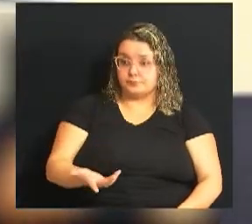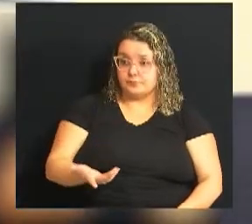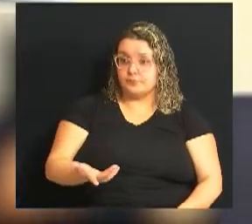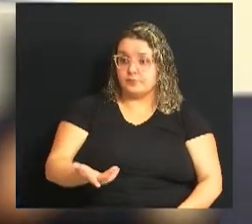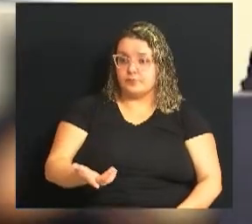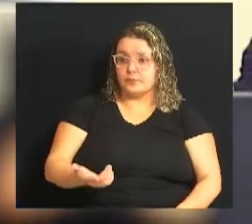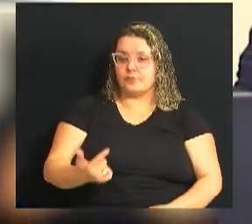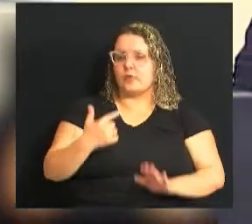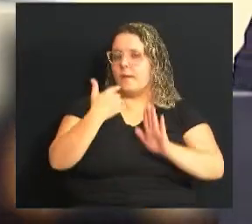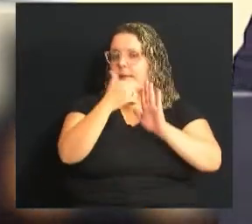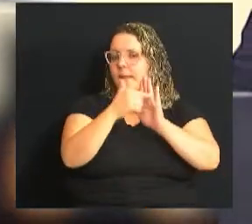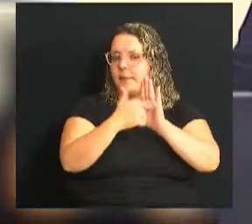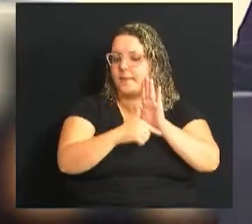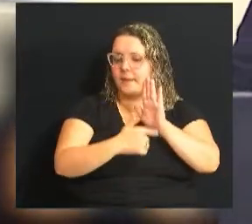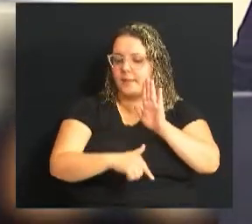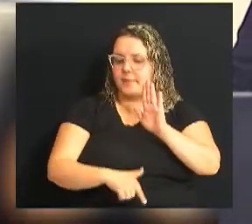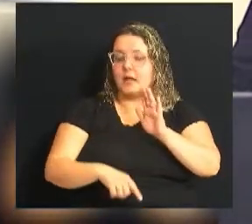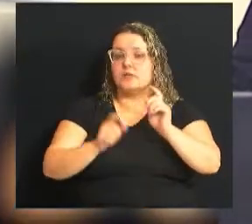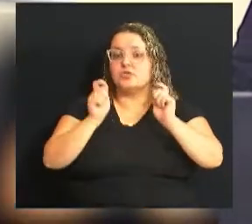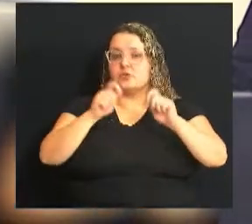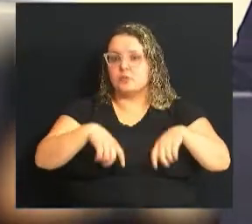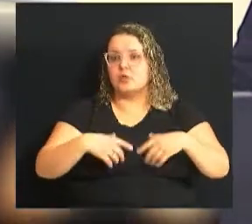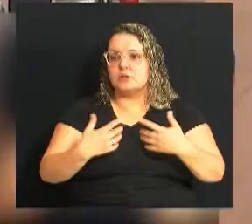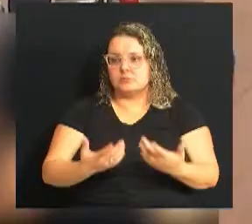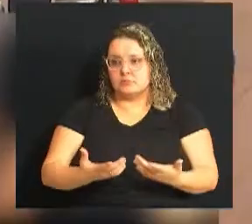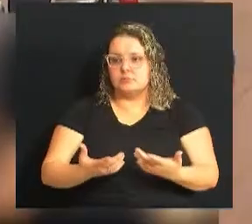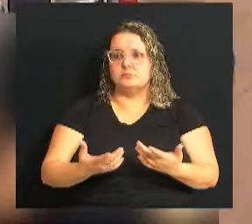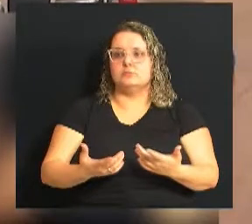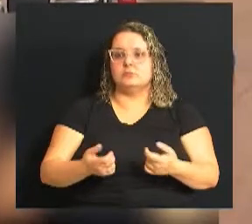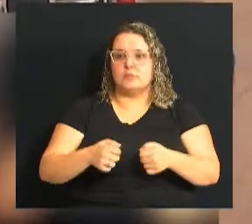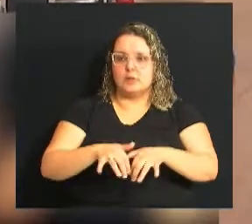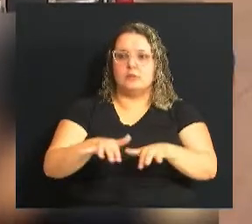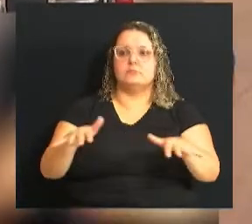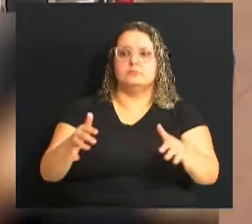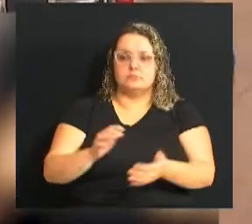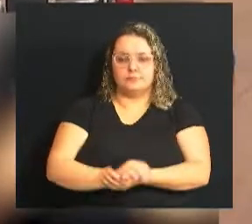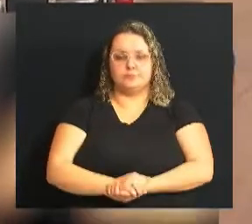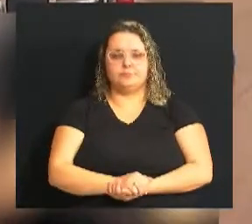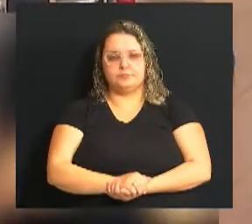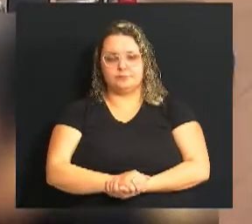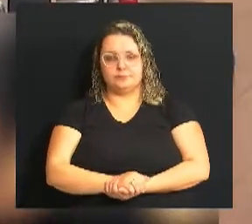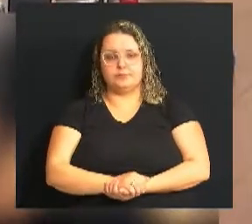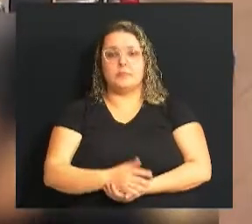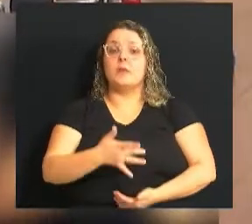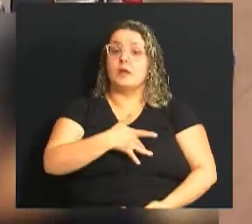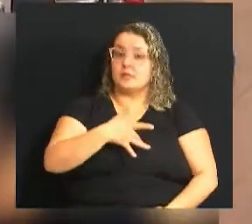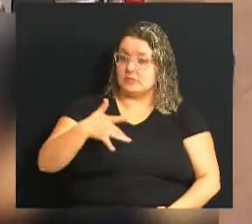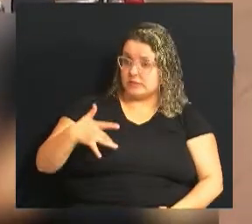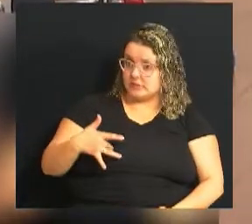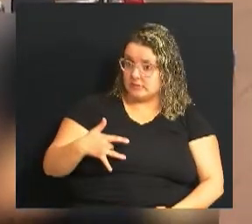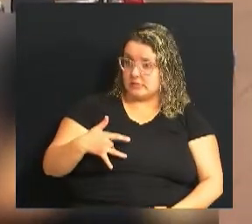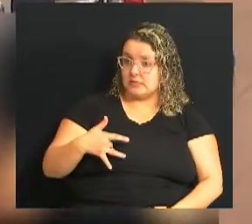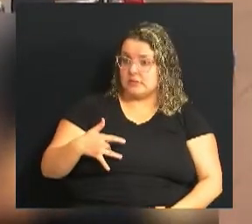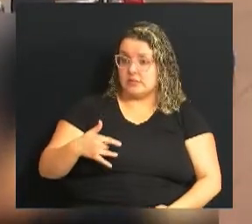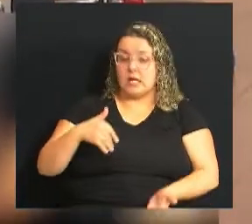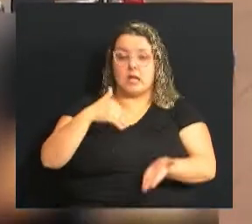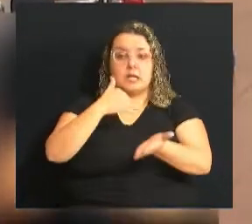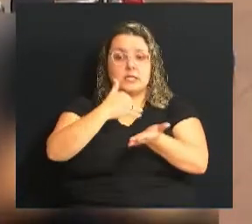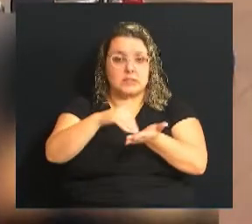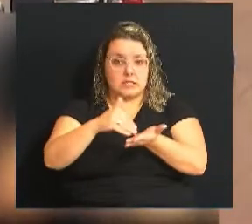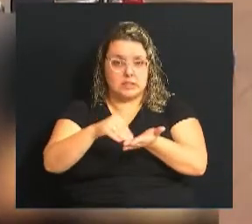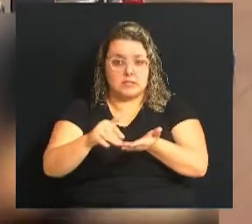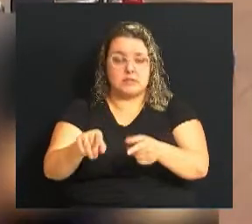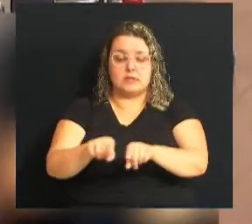lista de possibilidades, ela é muito ampla. A saúde, a questão da Secretaria e da Rede Mário